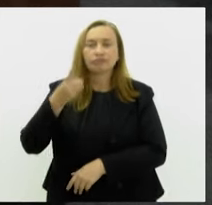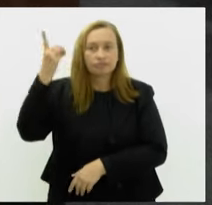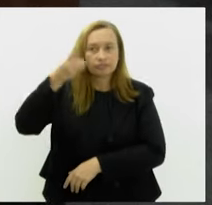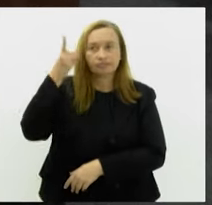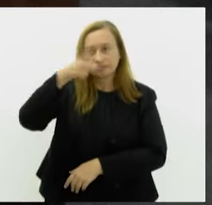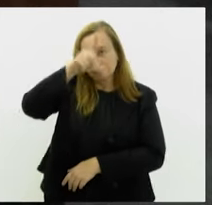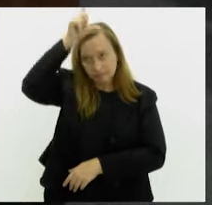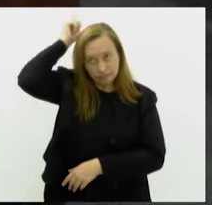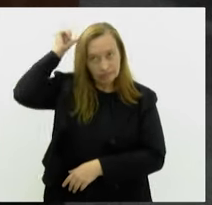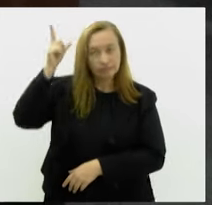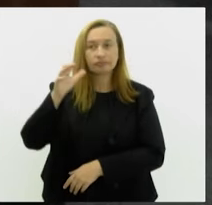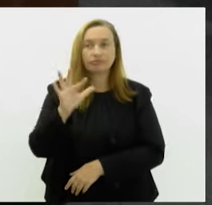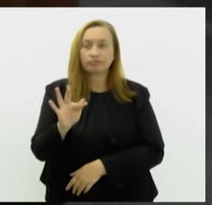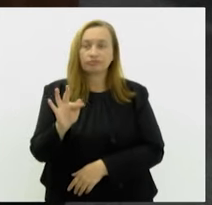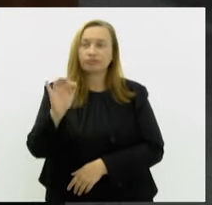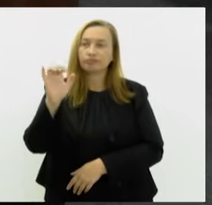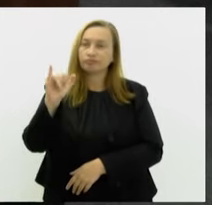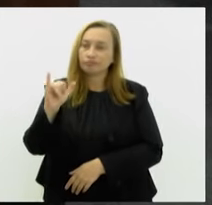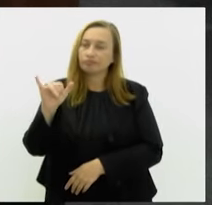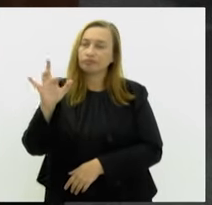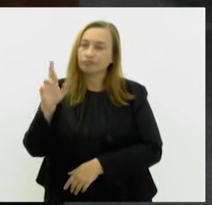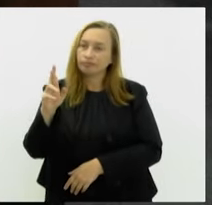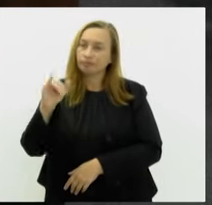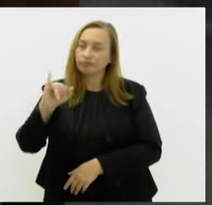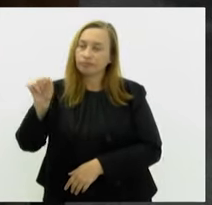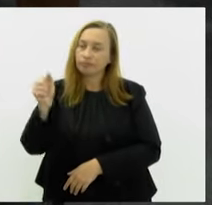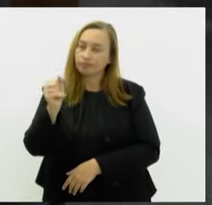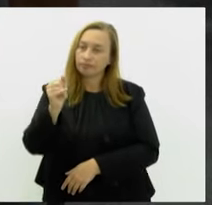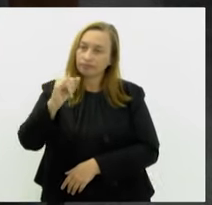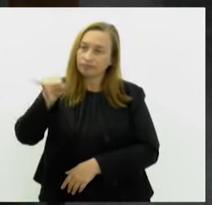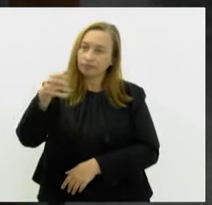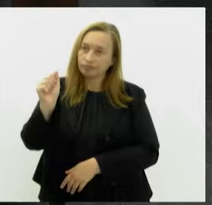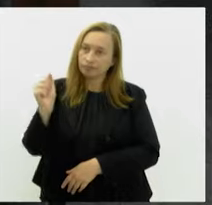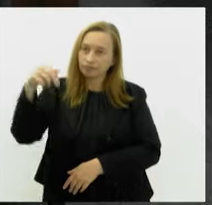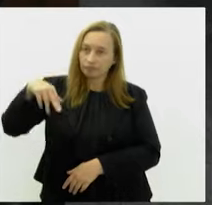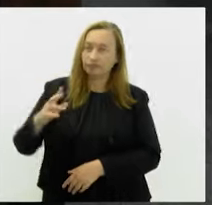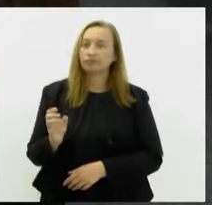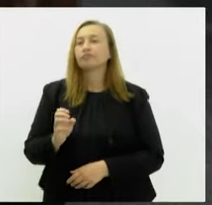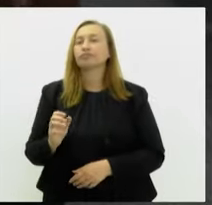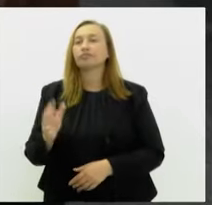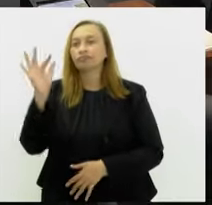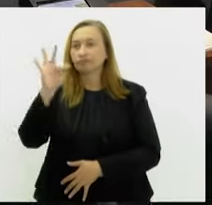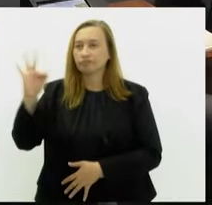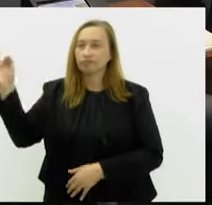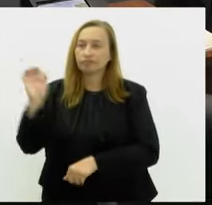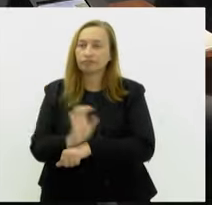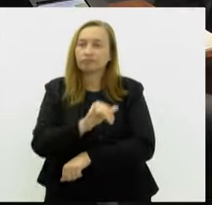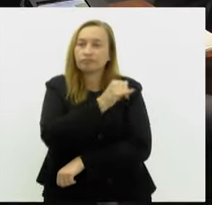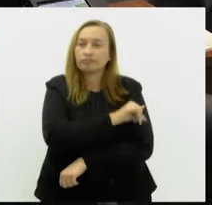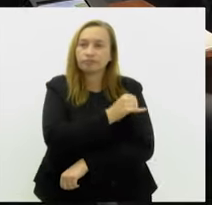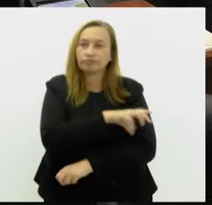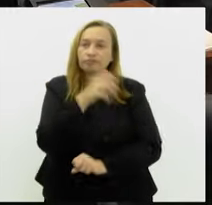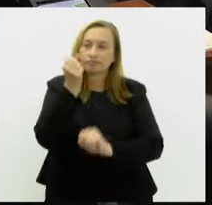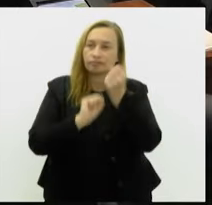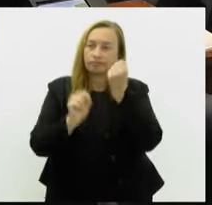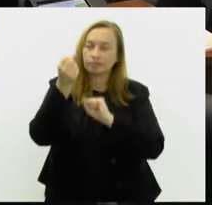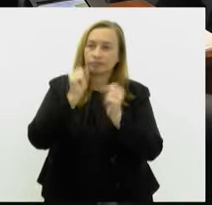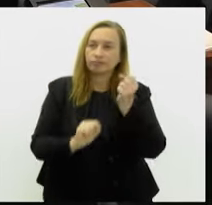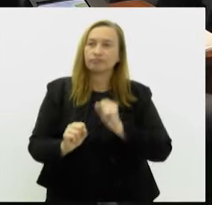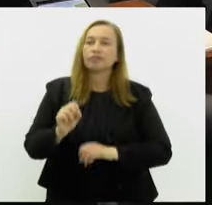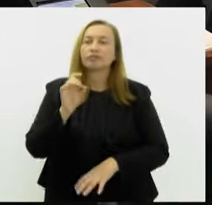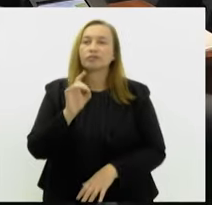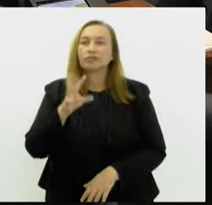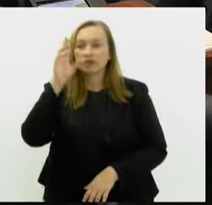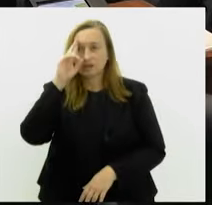dentre elas da Firjan, que é a Federação das Indústrias do Estado do Rio de Janeiro. Muito obrigada. Senhora presidente, pois não. É só para alertar